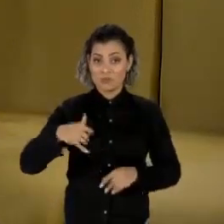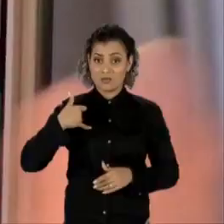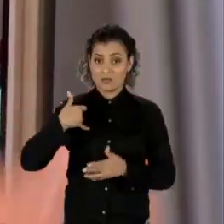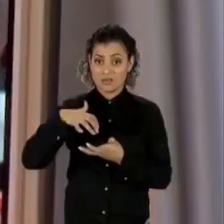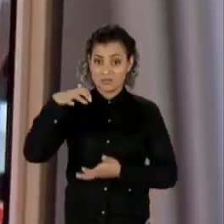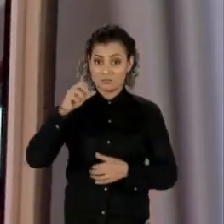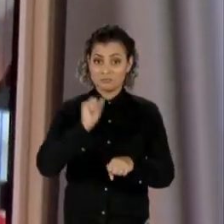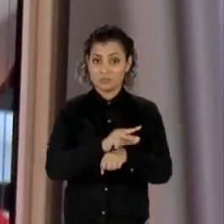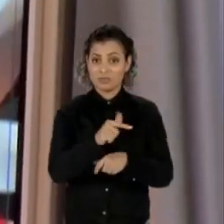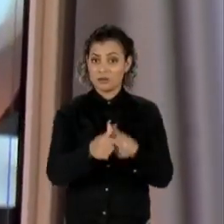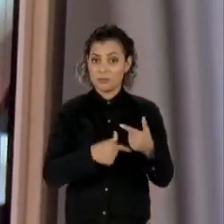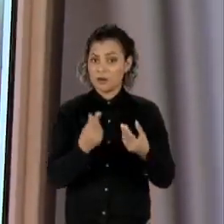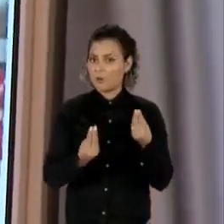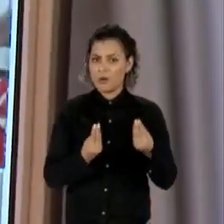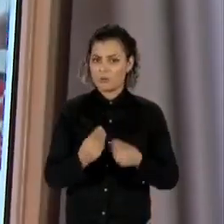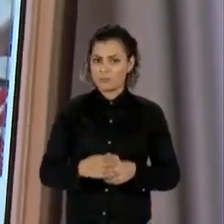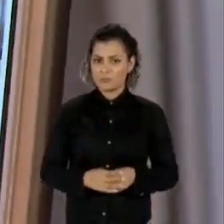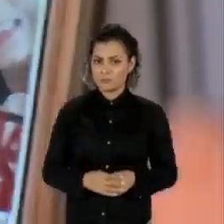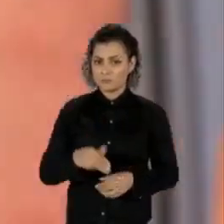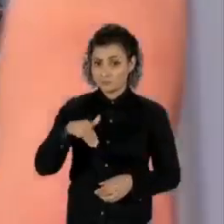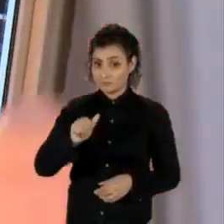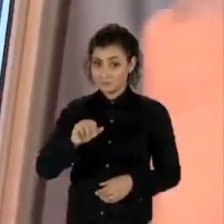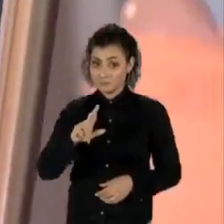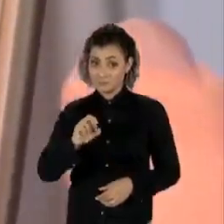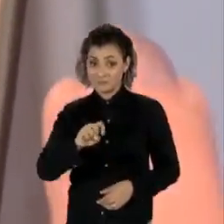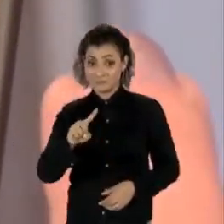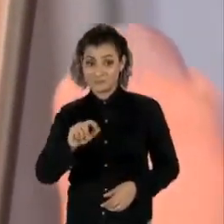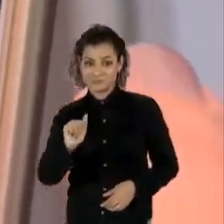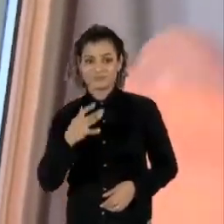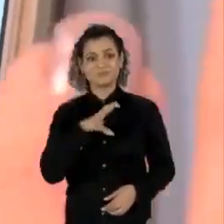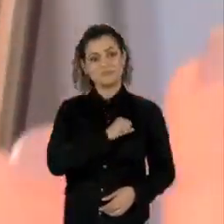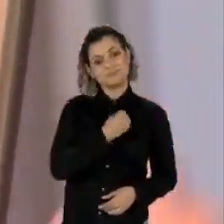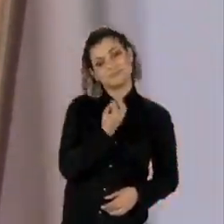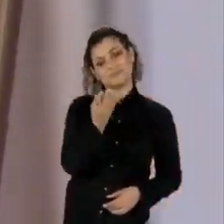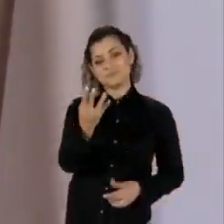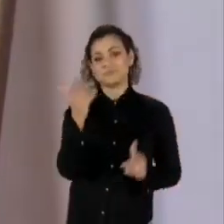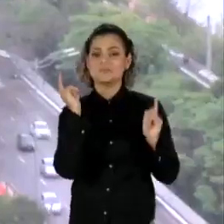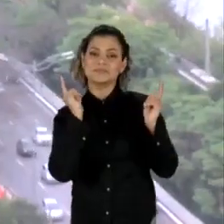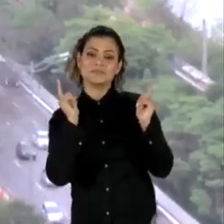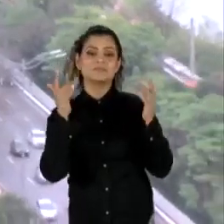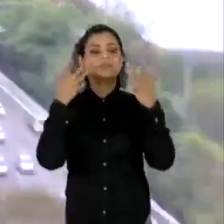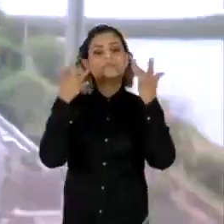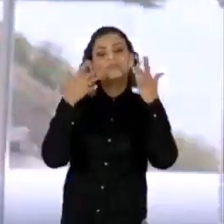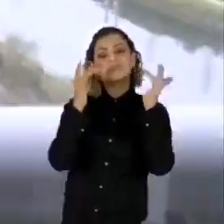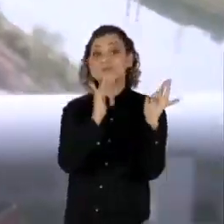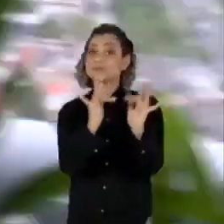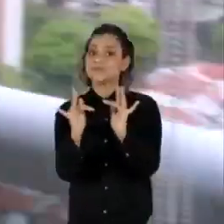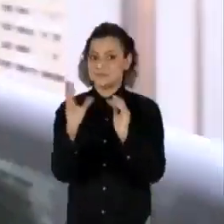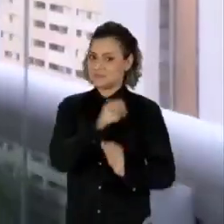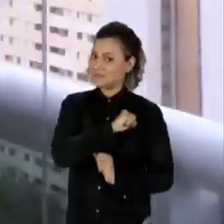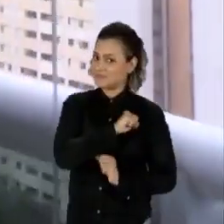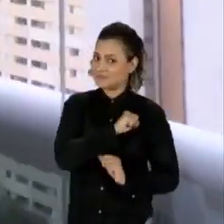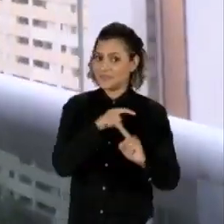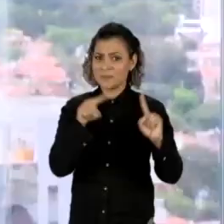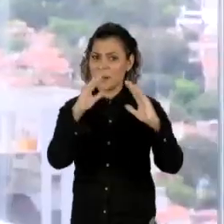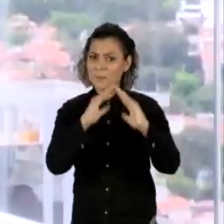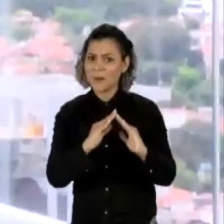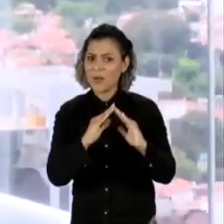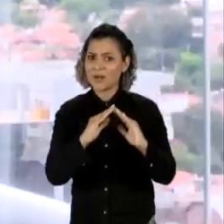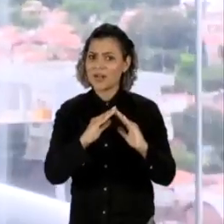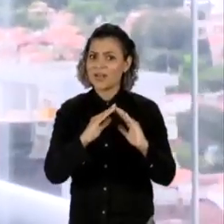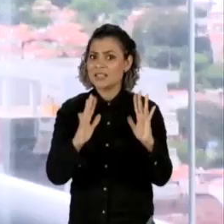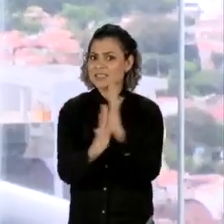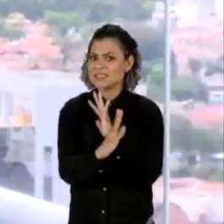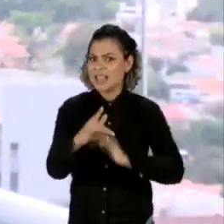trabalho marisa gosta de viajar ir ao teatro sair com a família em namorar mas morando em uma cidade agitada